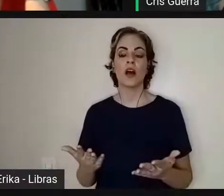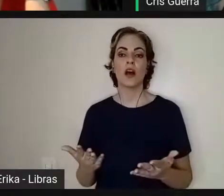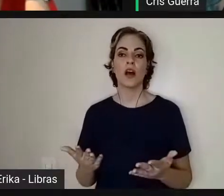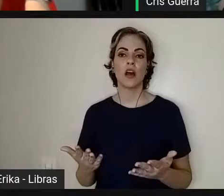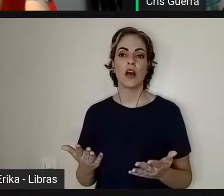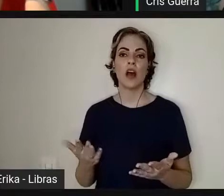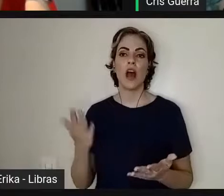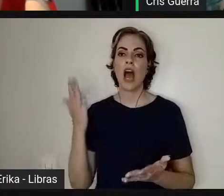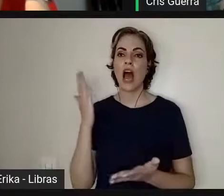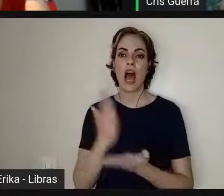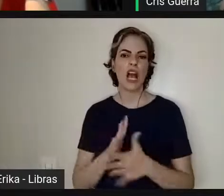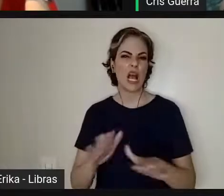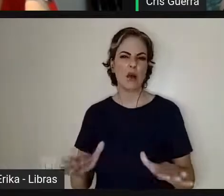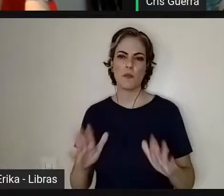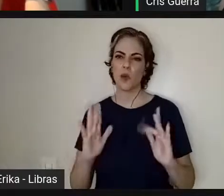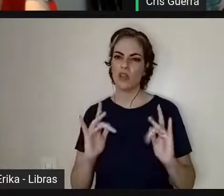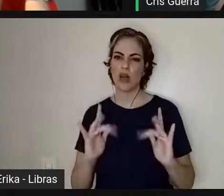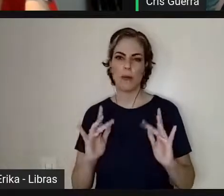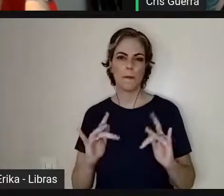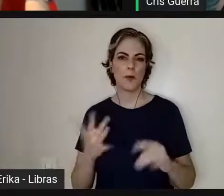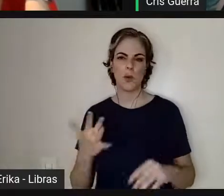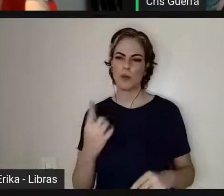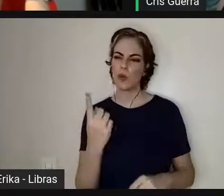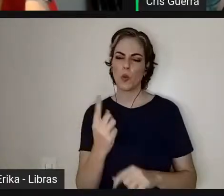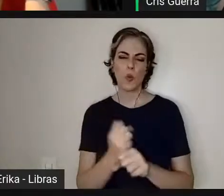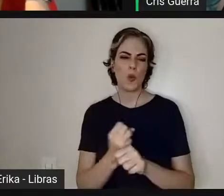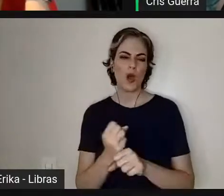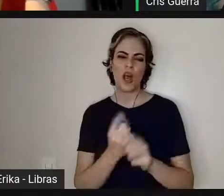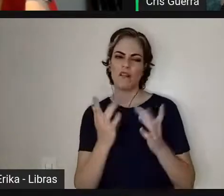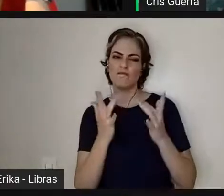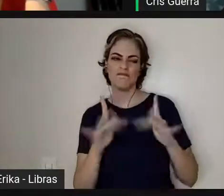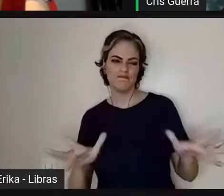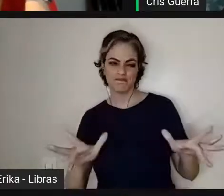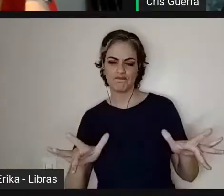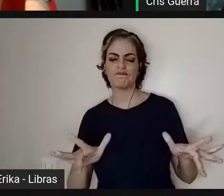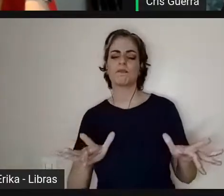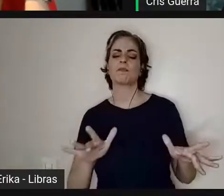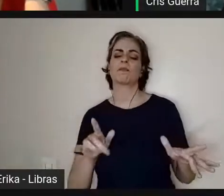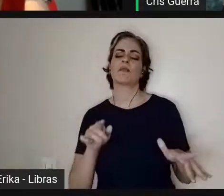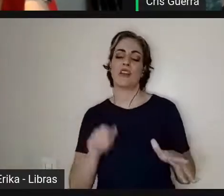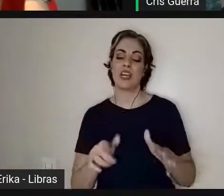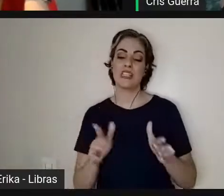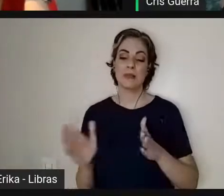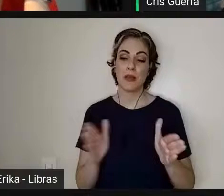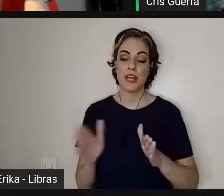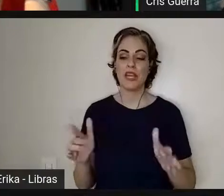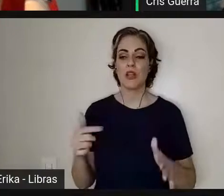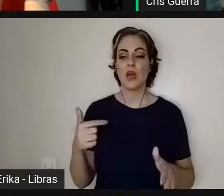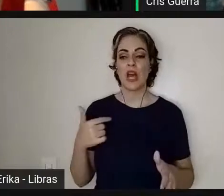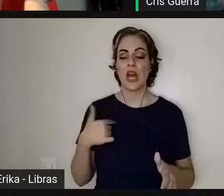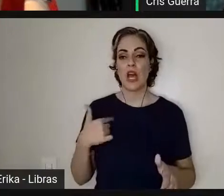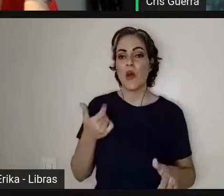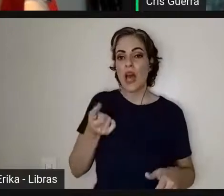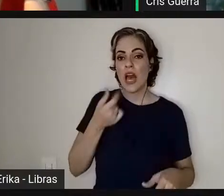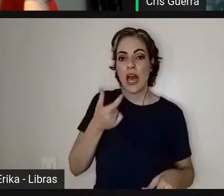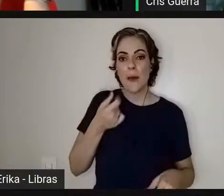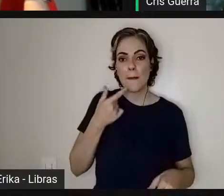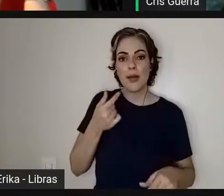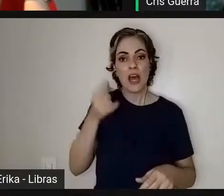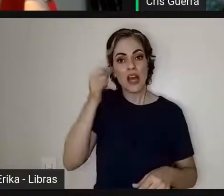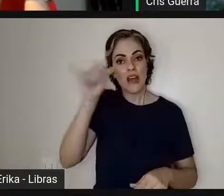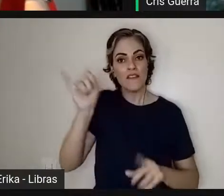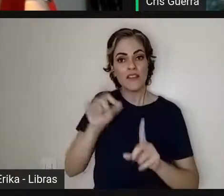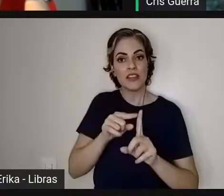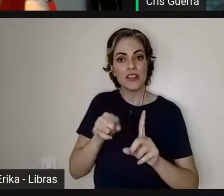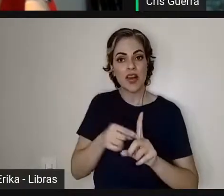com 1 ano de namoro, perto de 1 ano de namoro. E nesse período eu parei de tomar pílula, porque eu já tinha desistido de